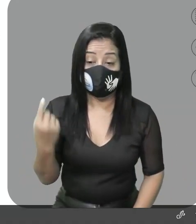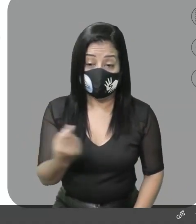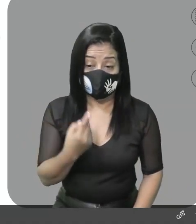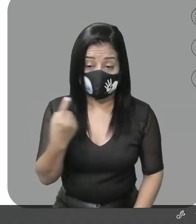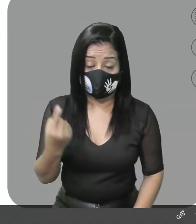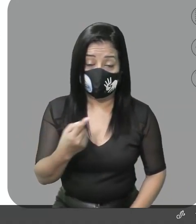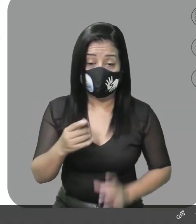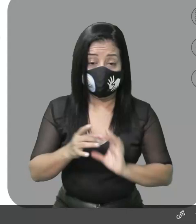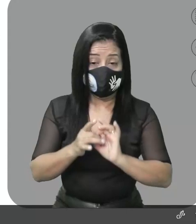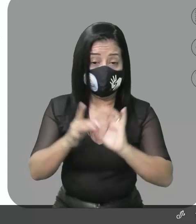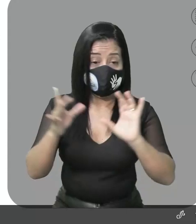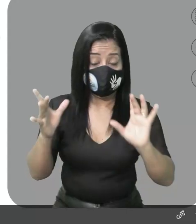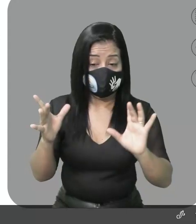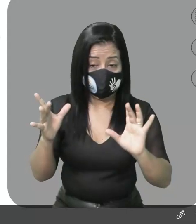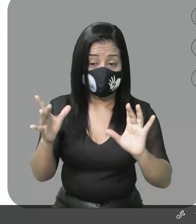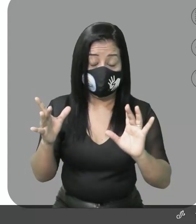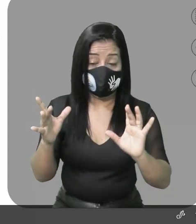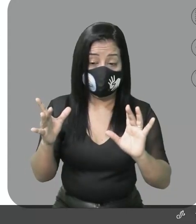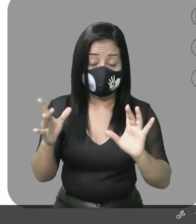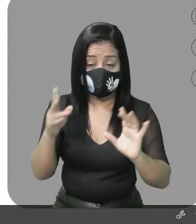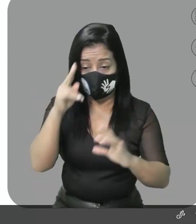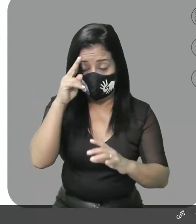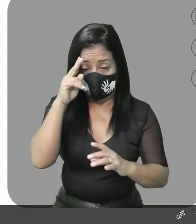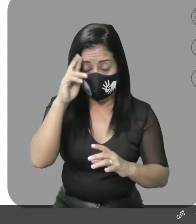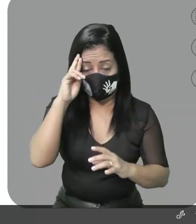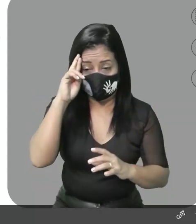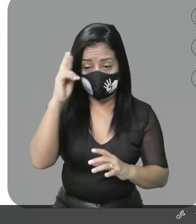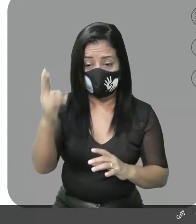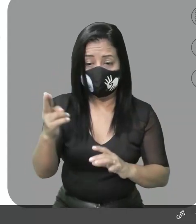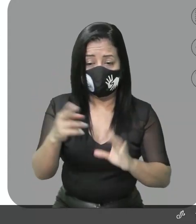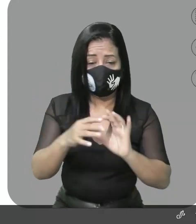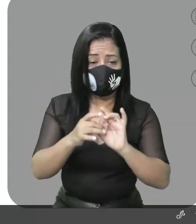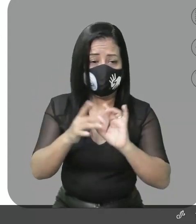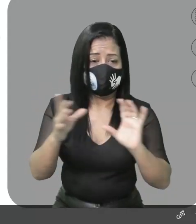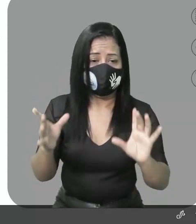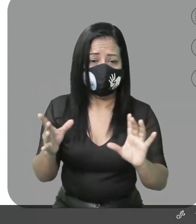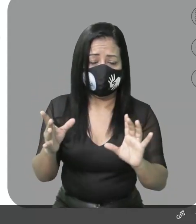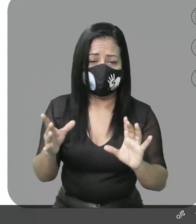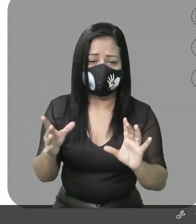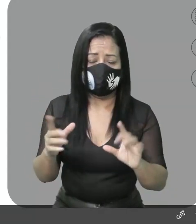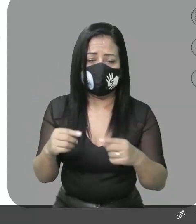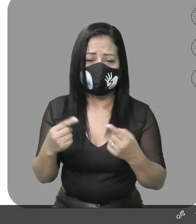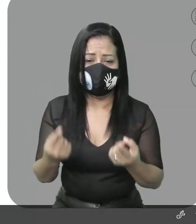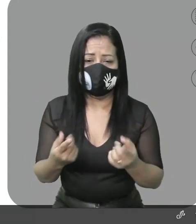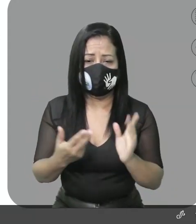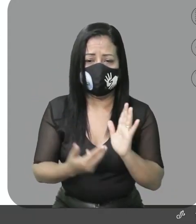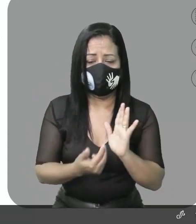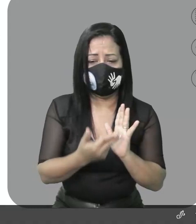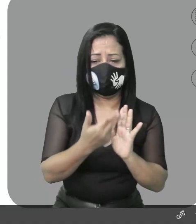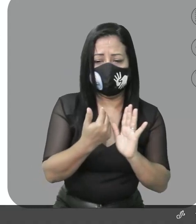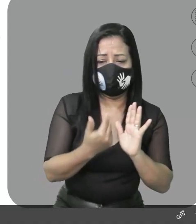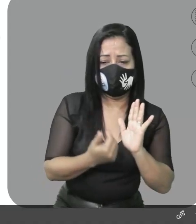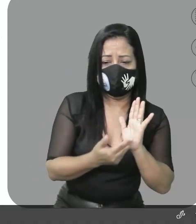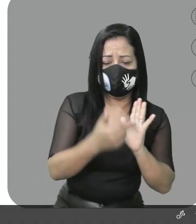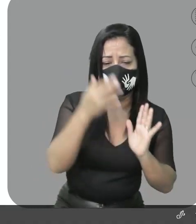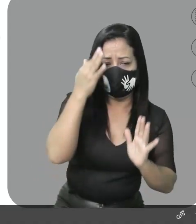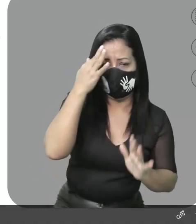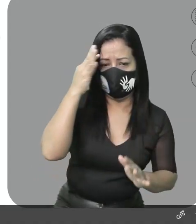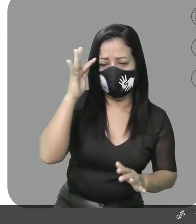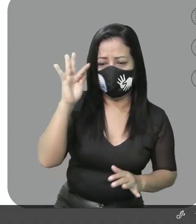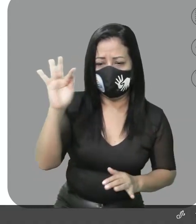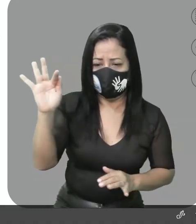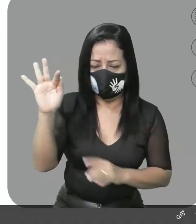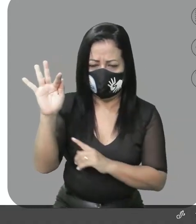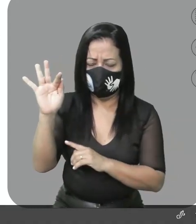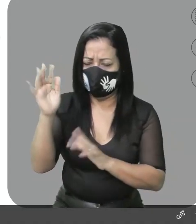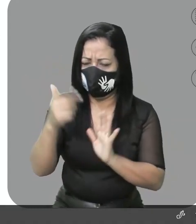máximo. Enquanto as artes, a filosofia e o teatro conheceram sua época de maior